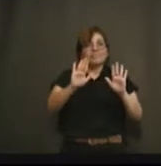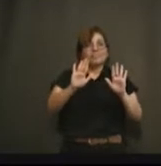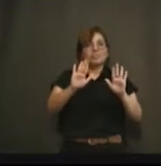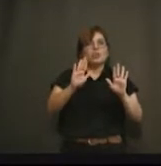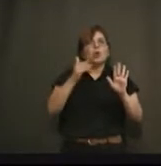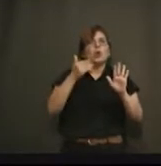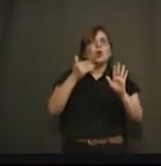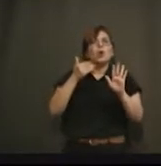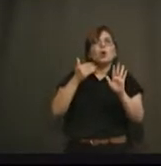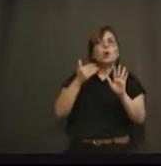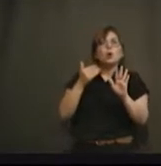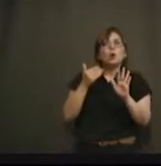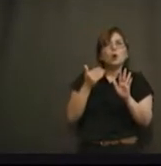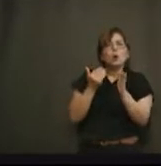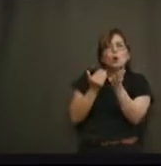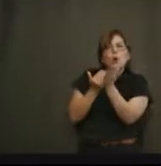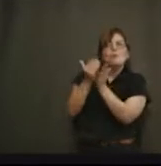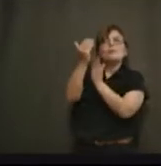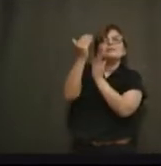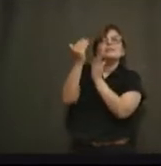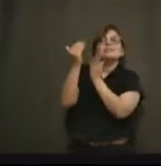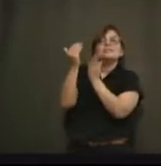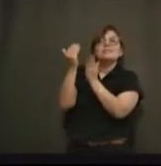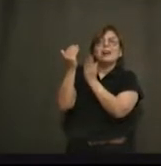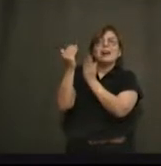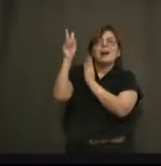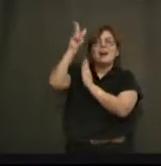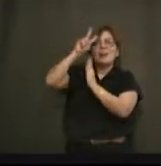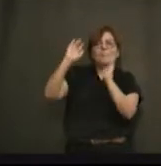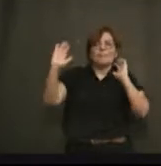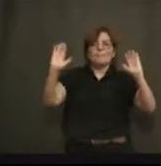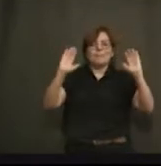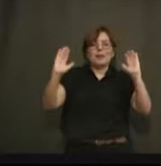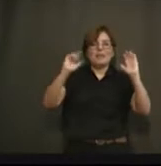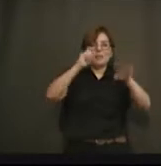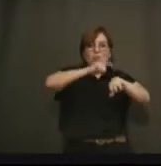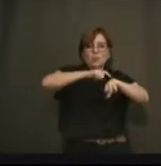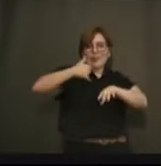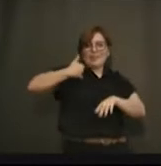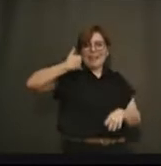pouquinho mais embaixo em termos de faixa etária. Nós